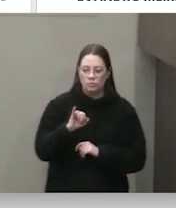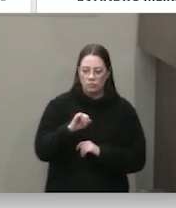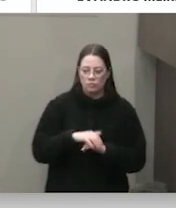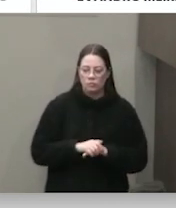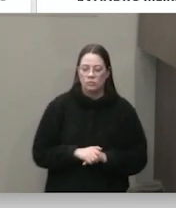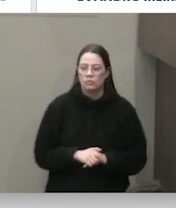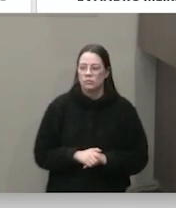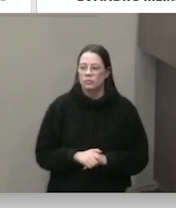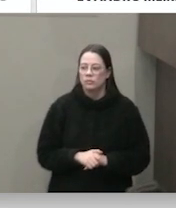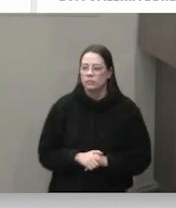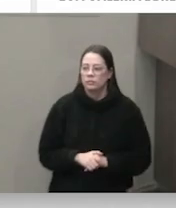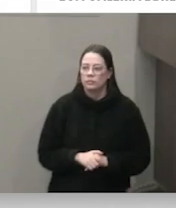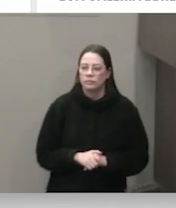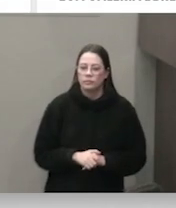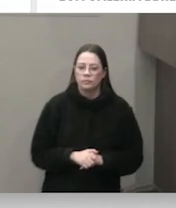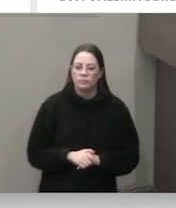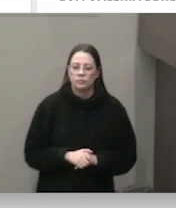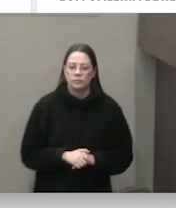vai?